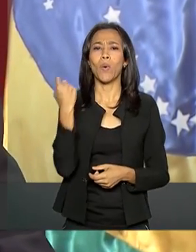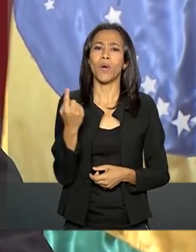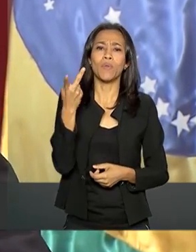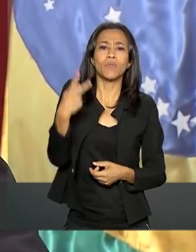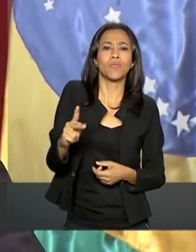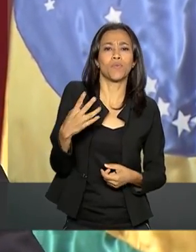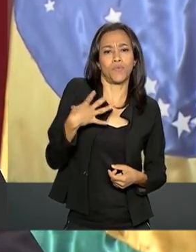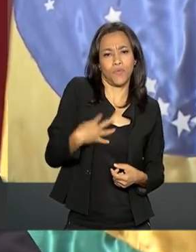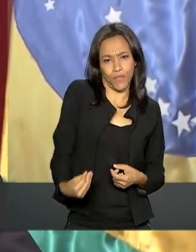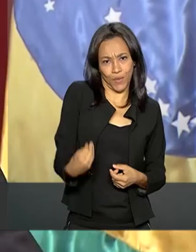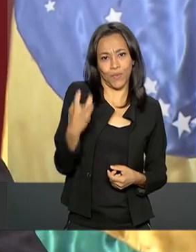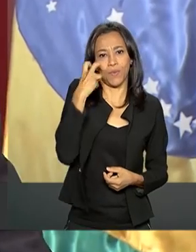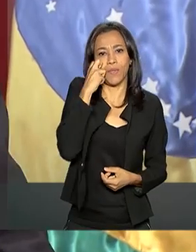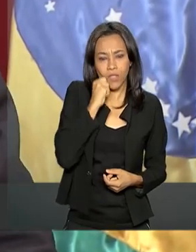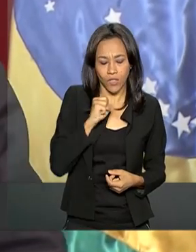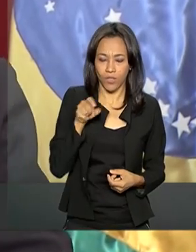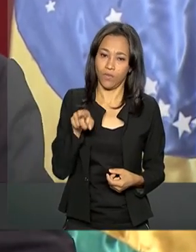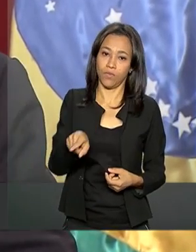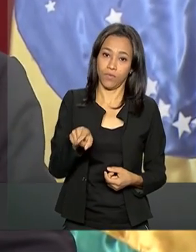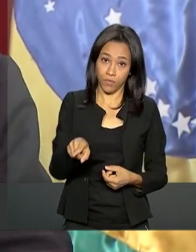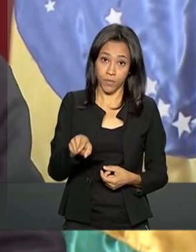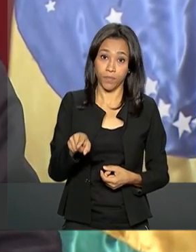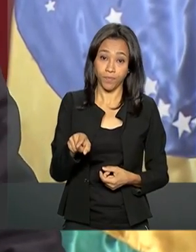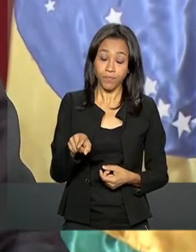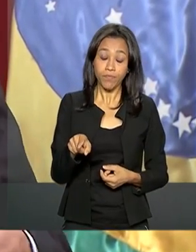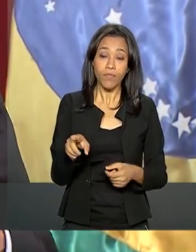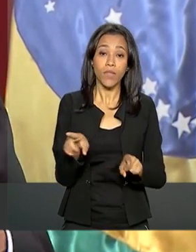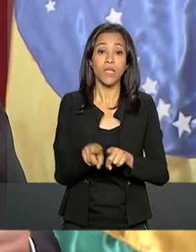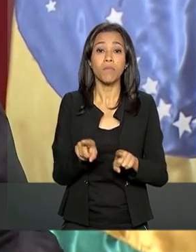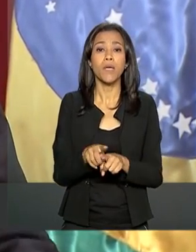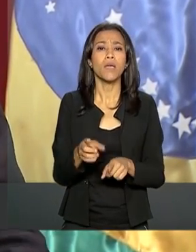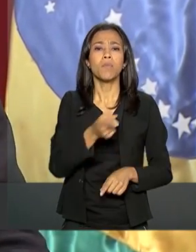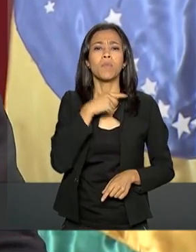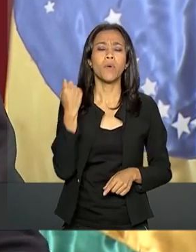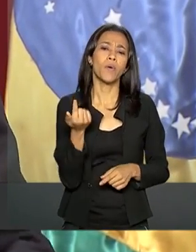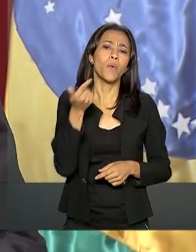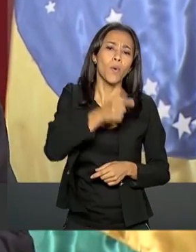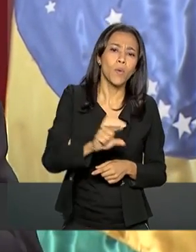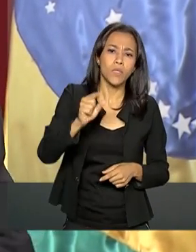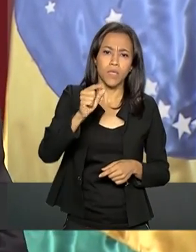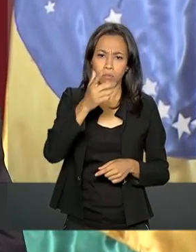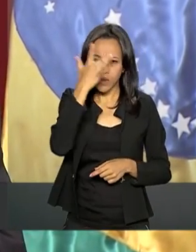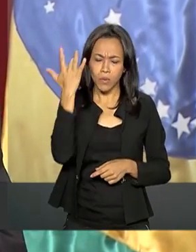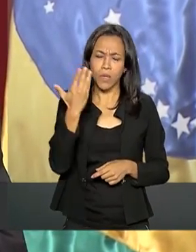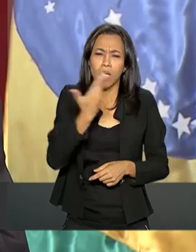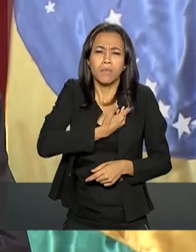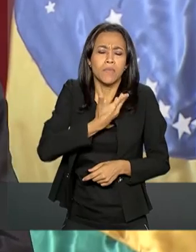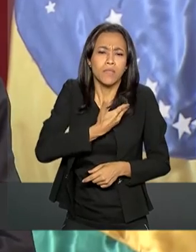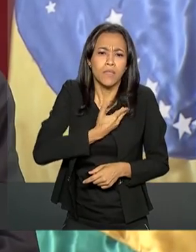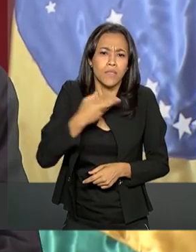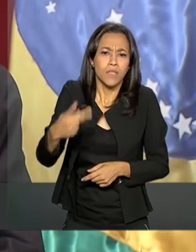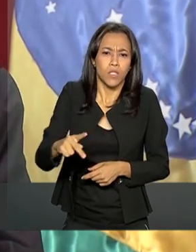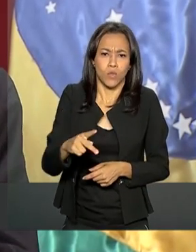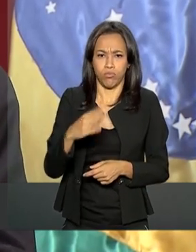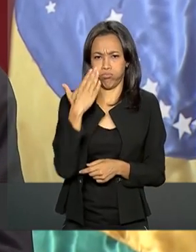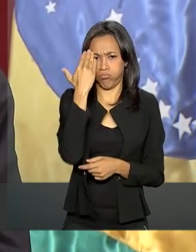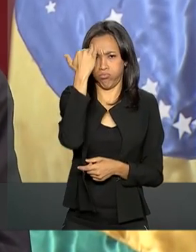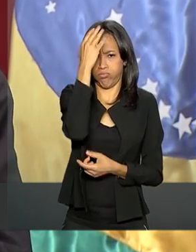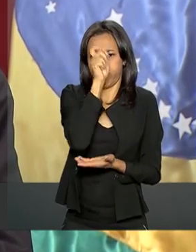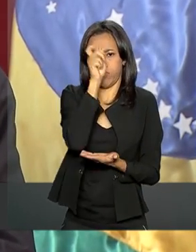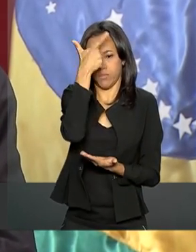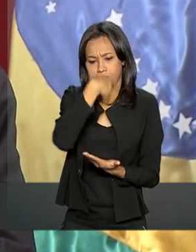filho adotivo, Jim. E também onde morreu um dos grandes amigos e um grande escritor como Stefano